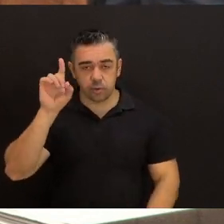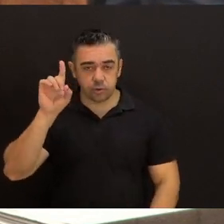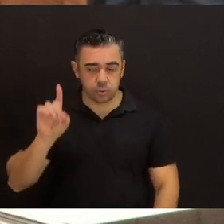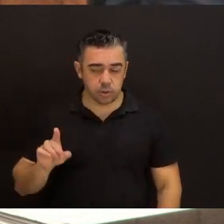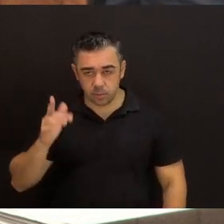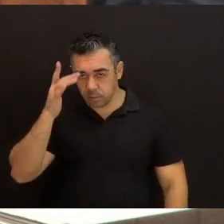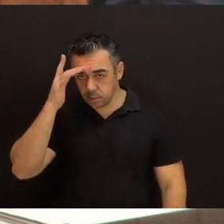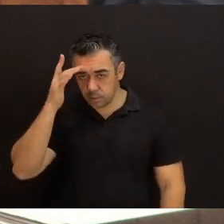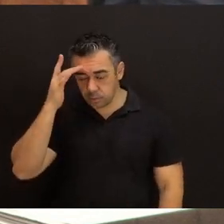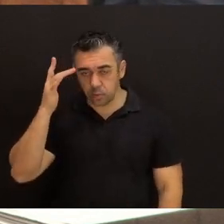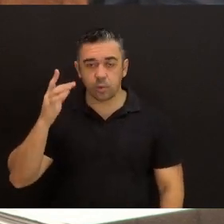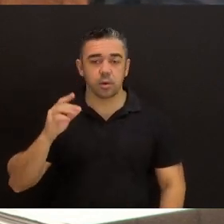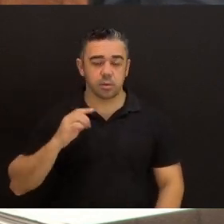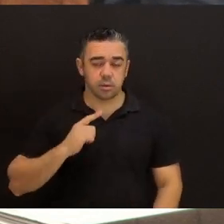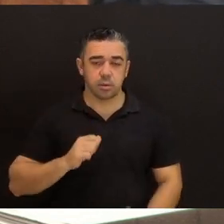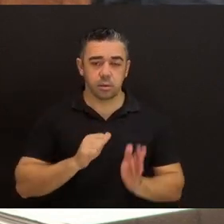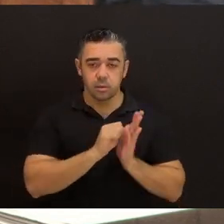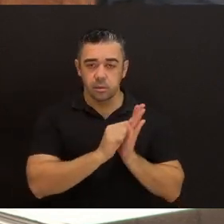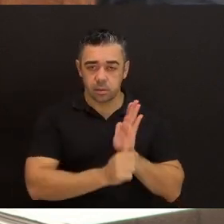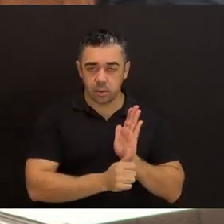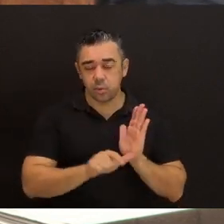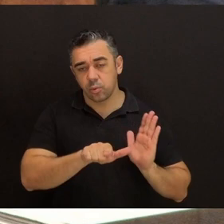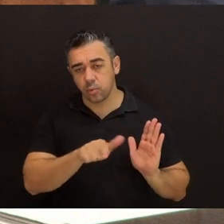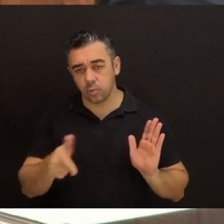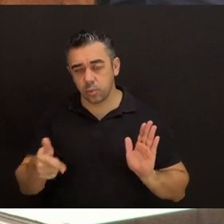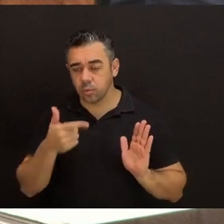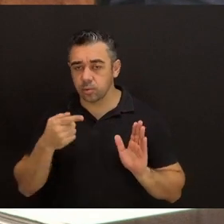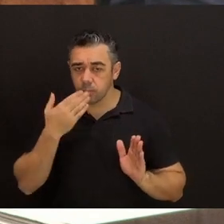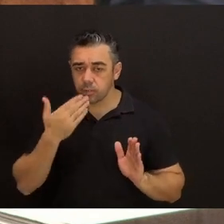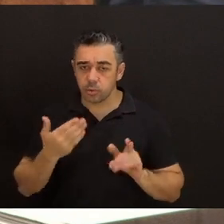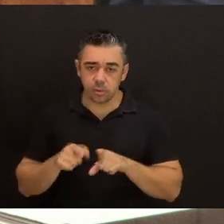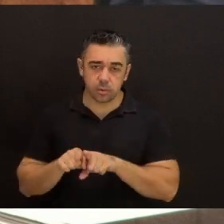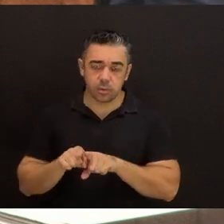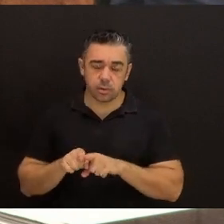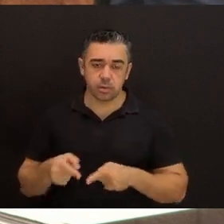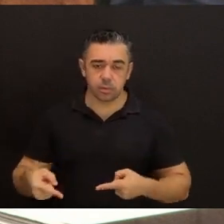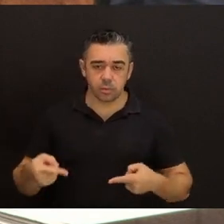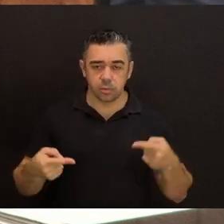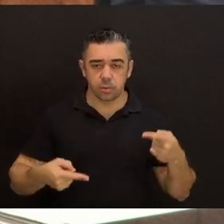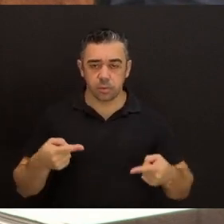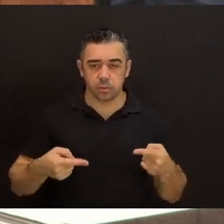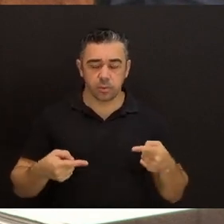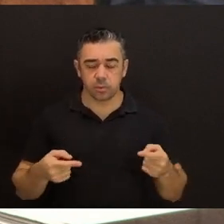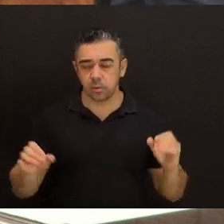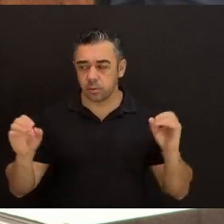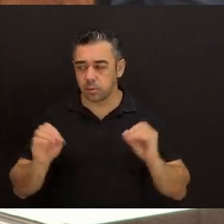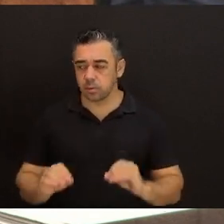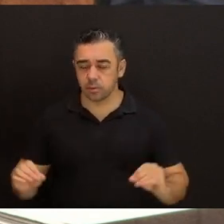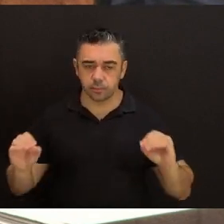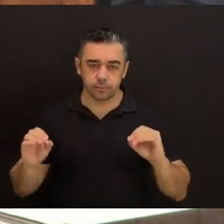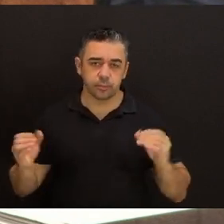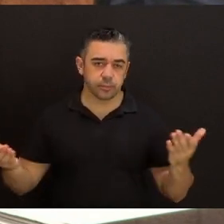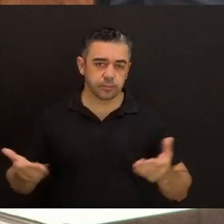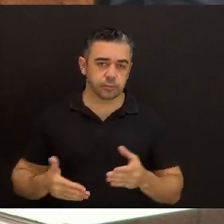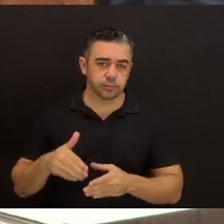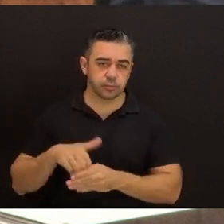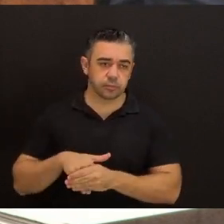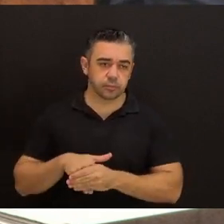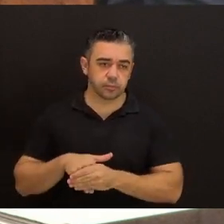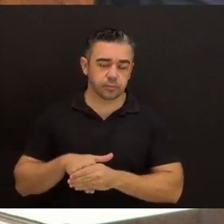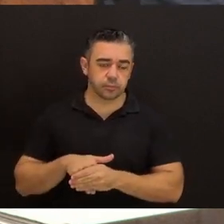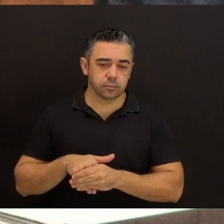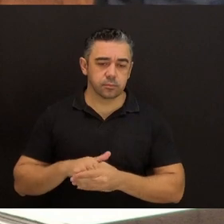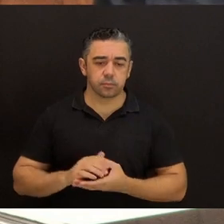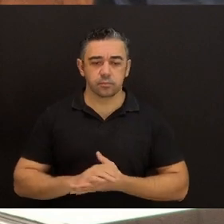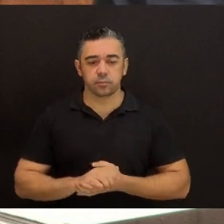síndrome de Down e da outras providências colocamos em discussão não haver na discussão passamos a votação